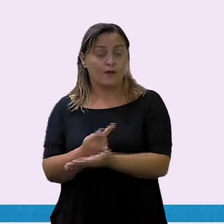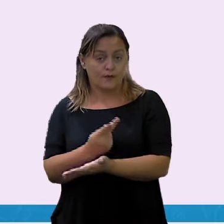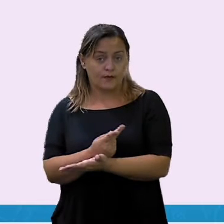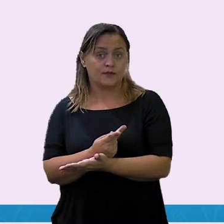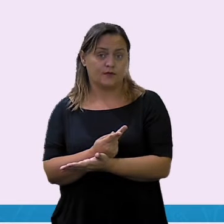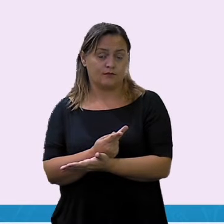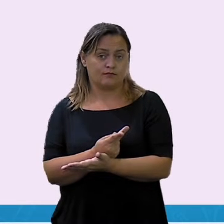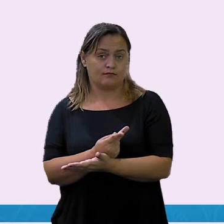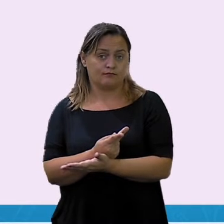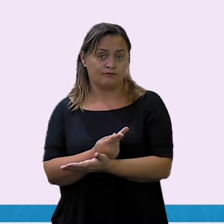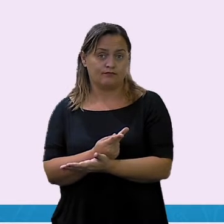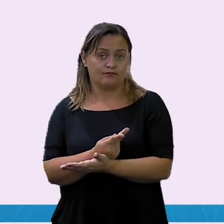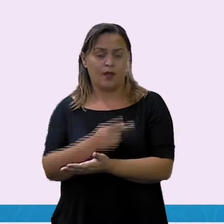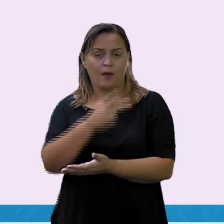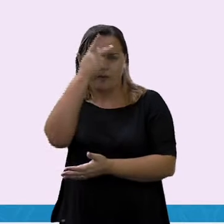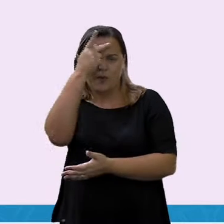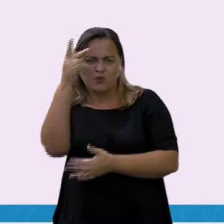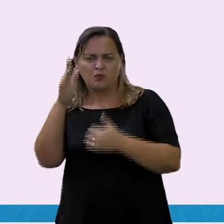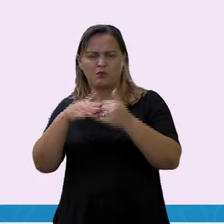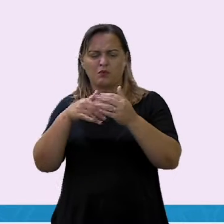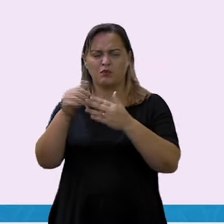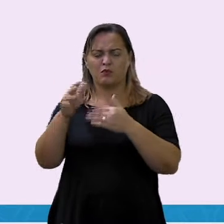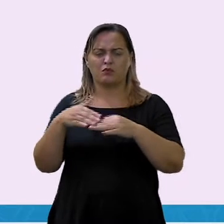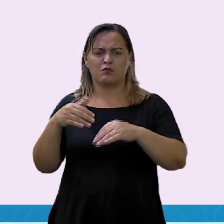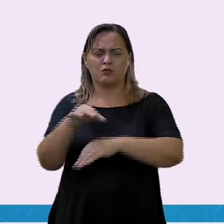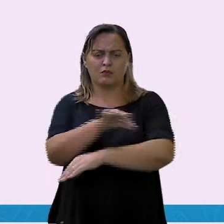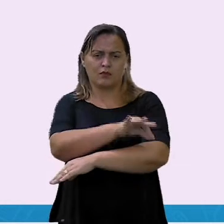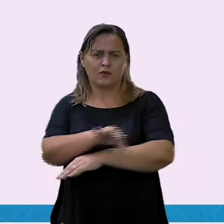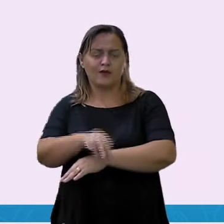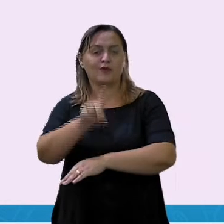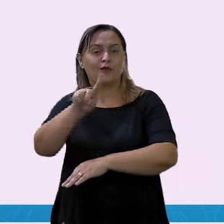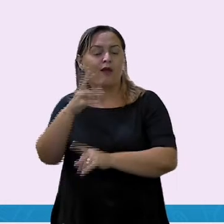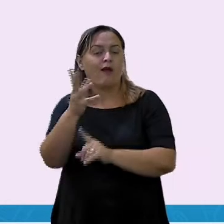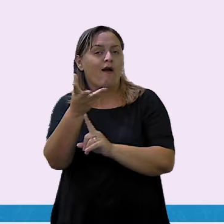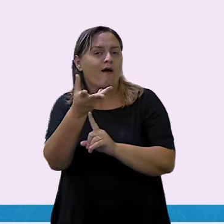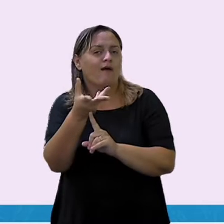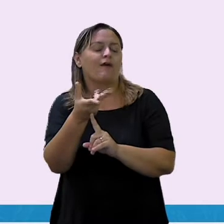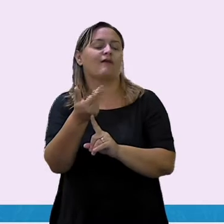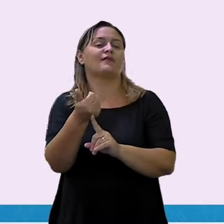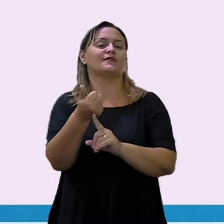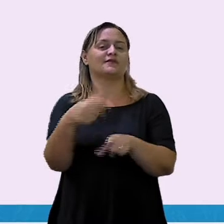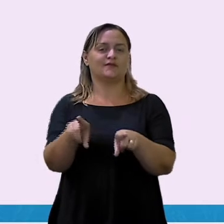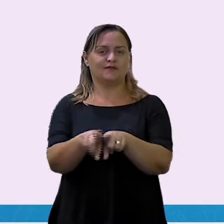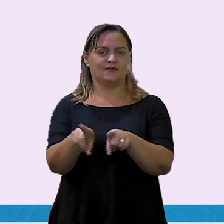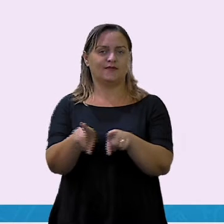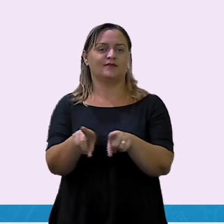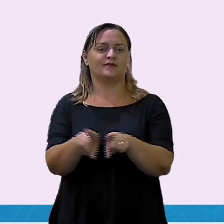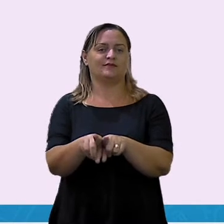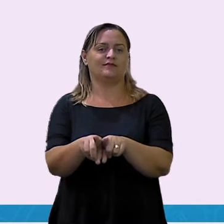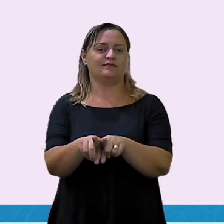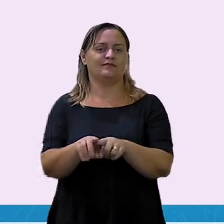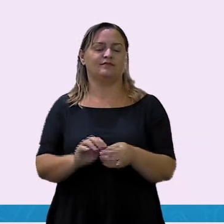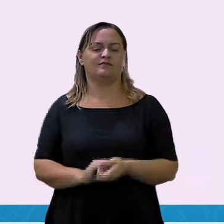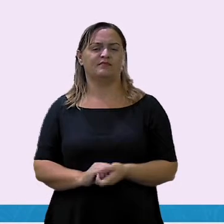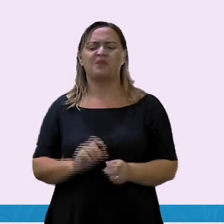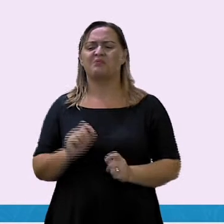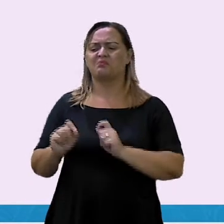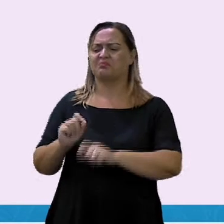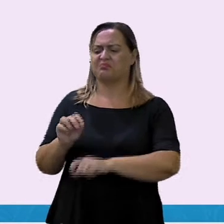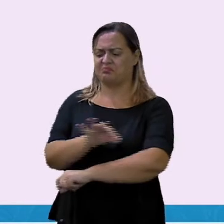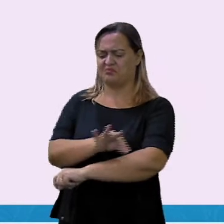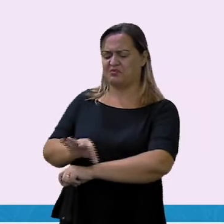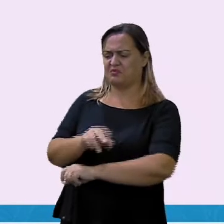grande artista, né? E o que faz esse arquiteto realmente? Ele é responsável